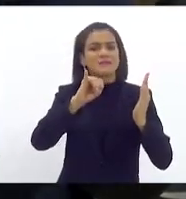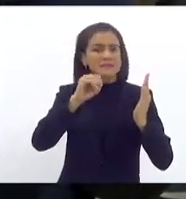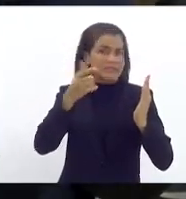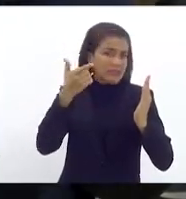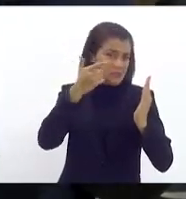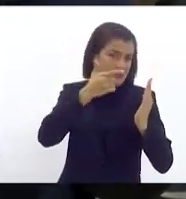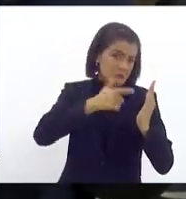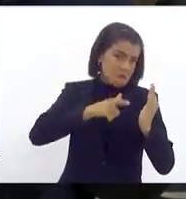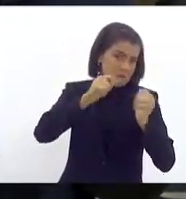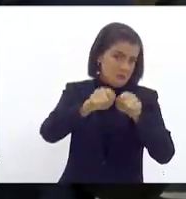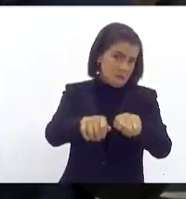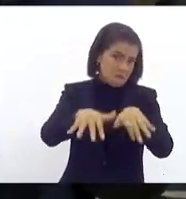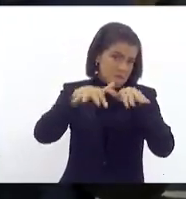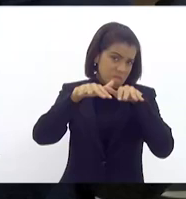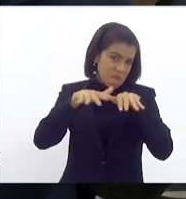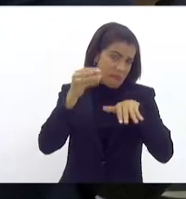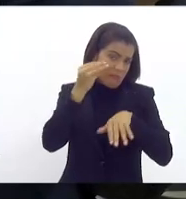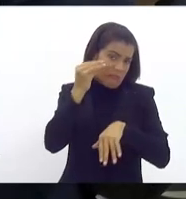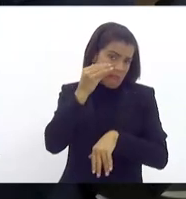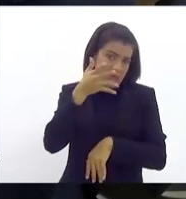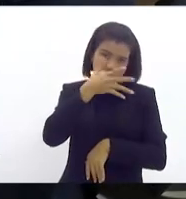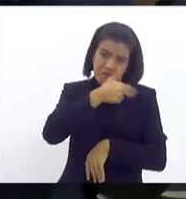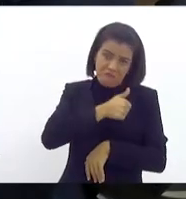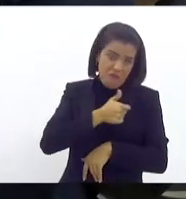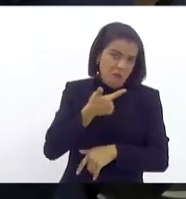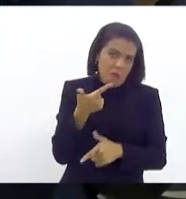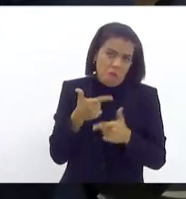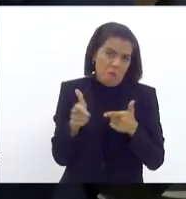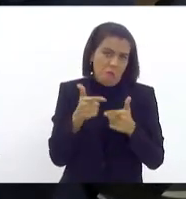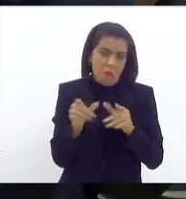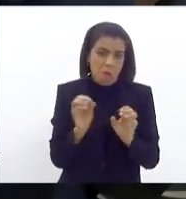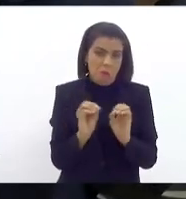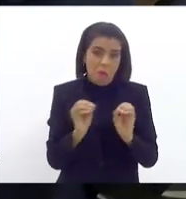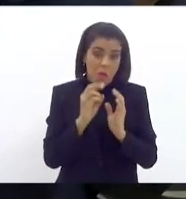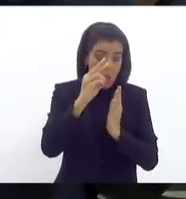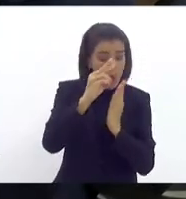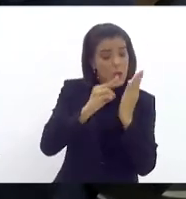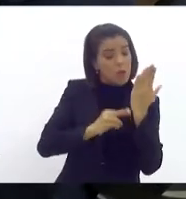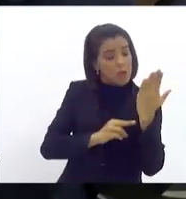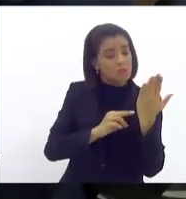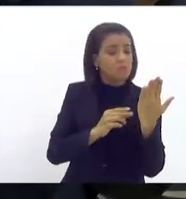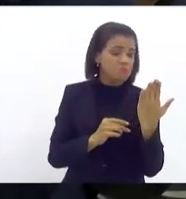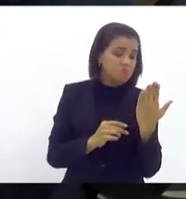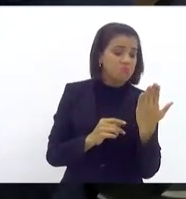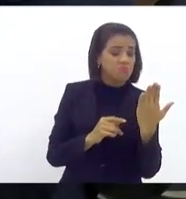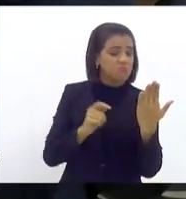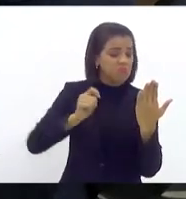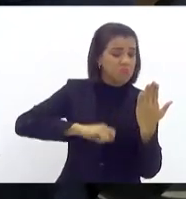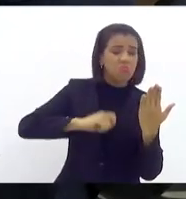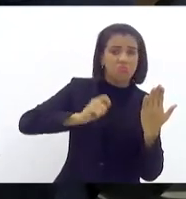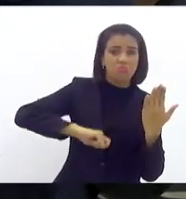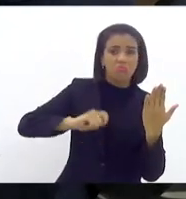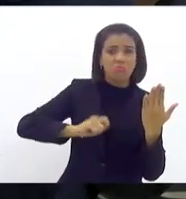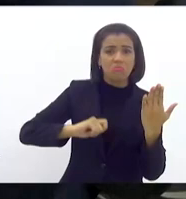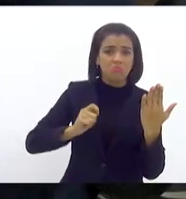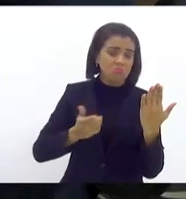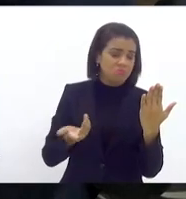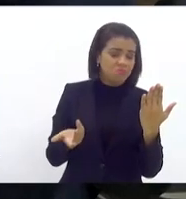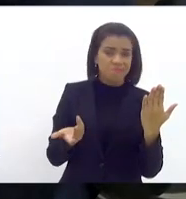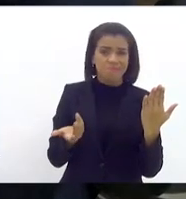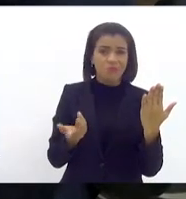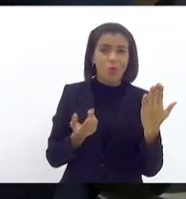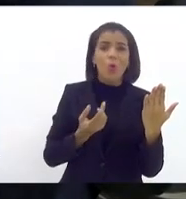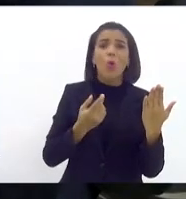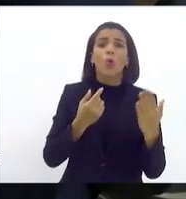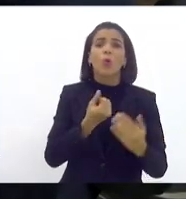conseguir salvar, eu não vejo problema algum, mas pelo que eu li aqui, eu acho que não tem condição. No item